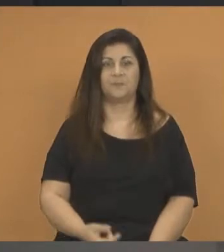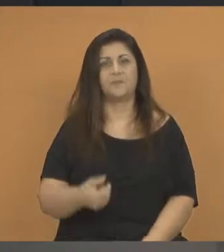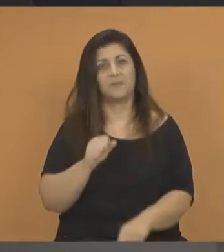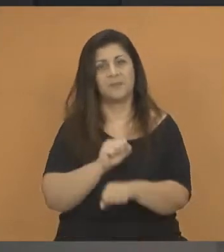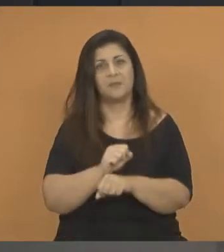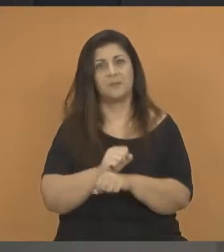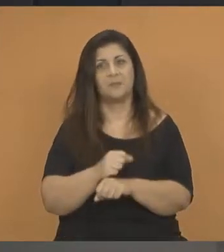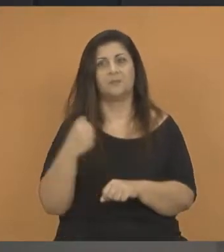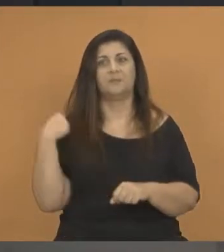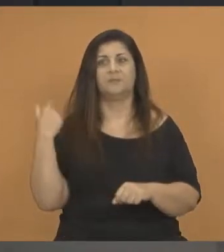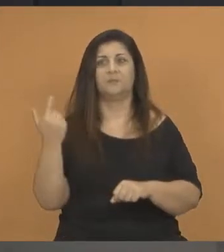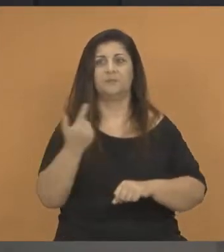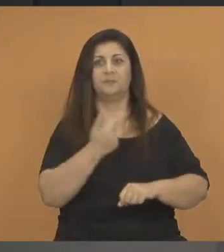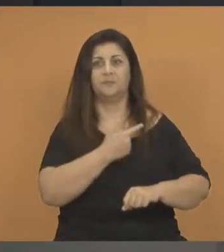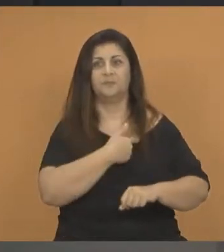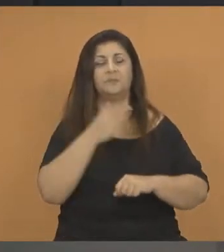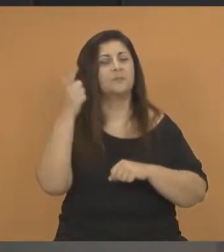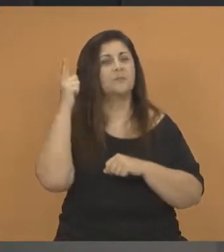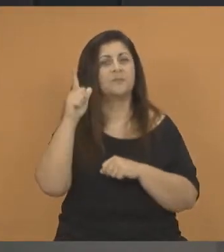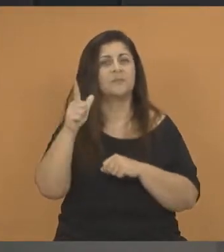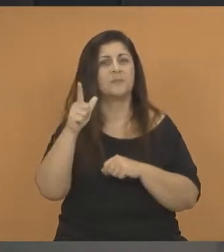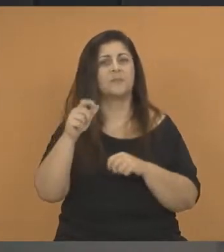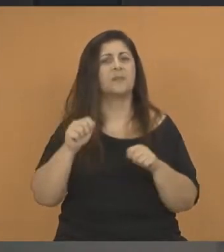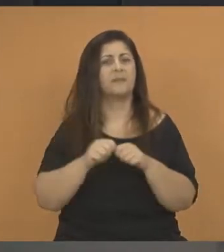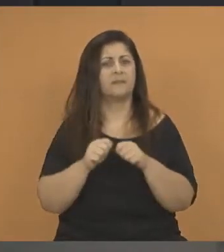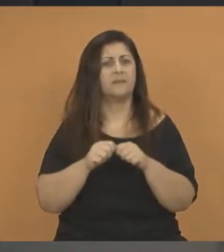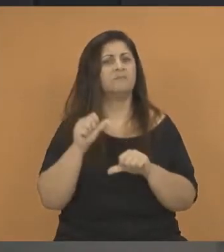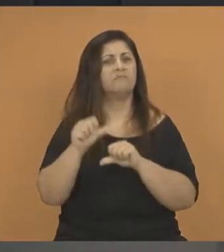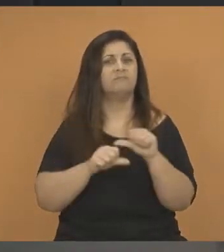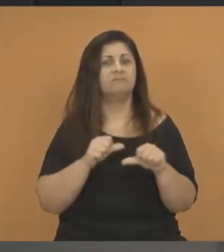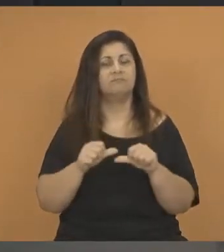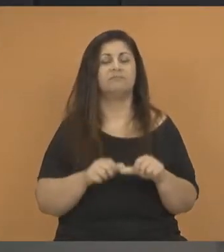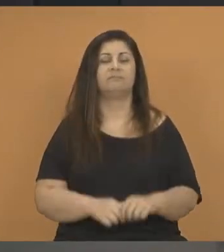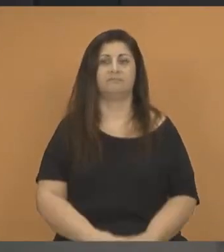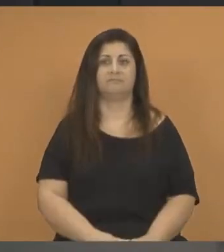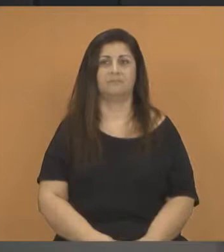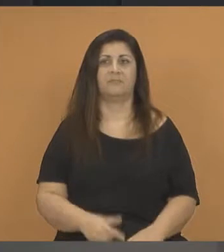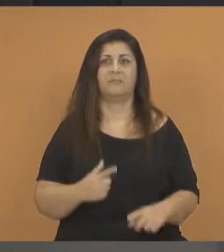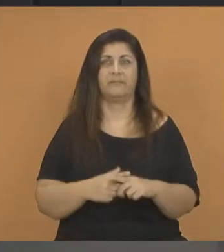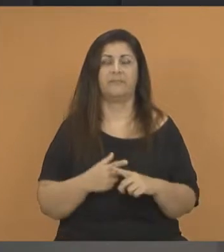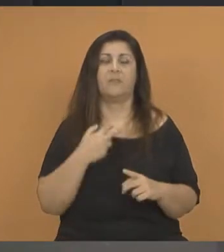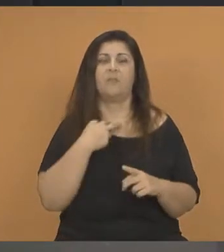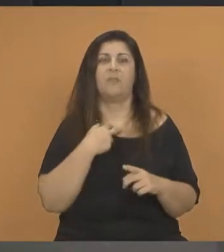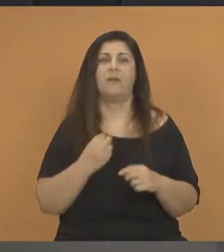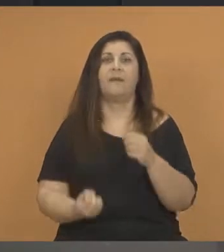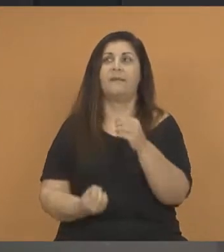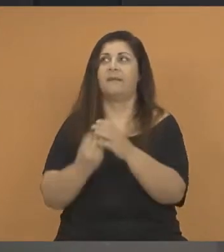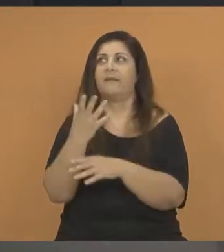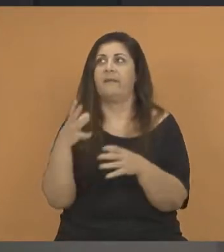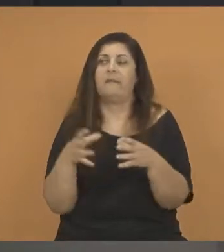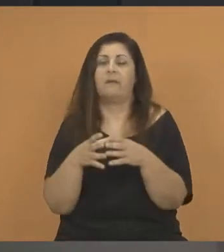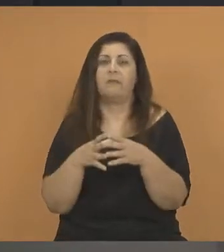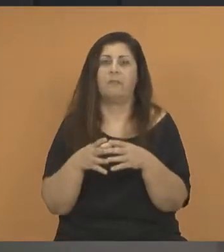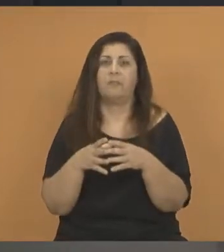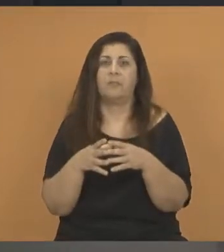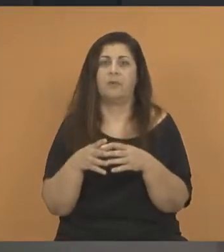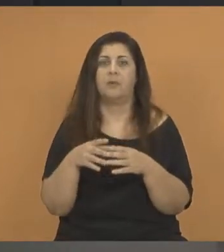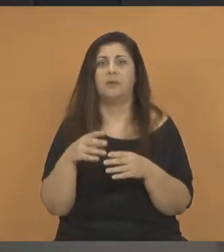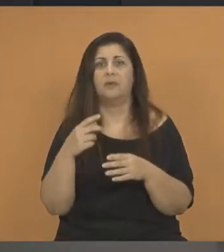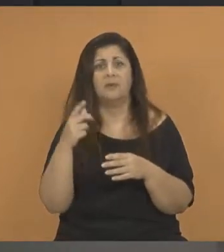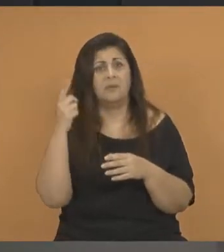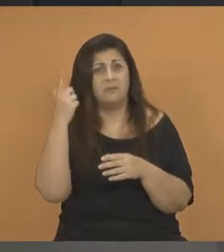gente consiga realmente fazer a mudança. Porque não adianta a gente criar e não conseguir